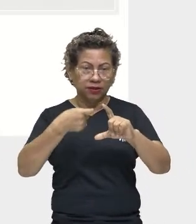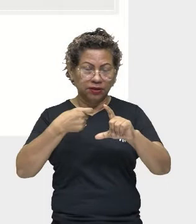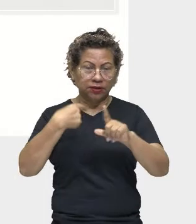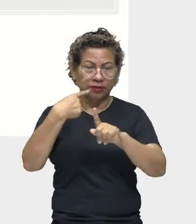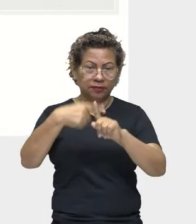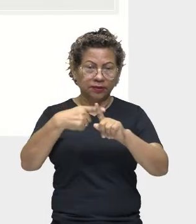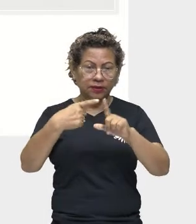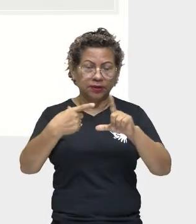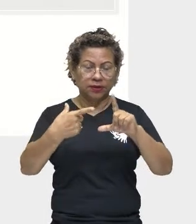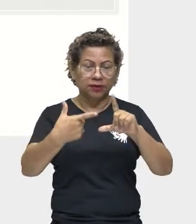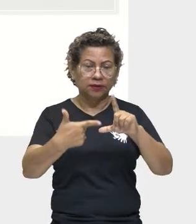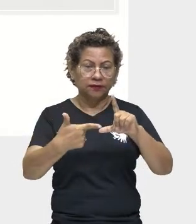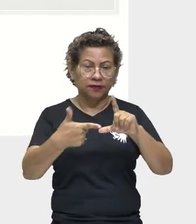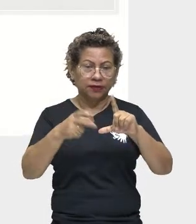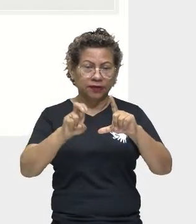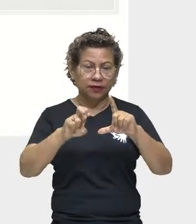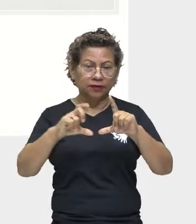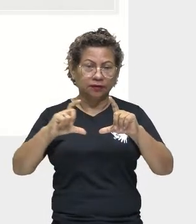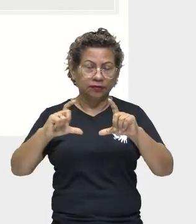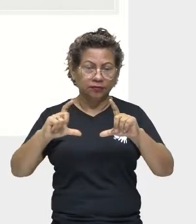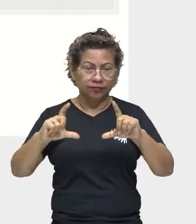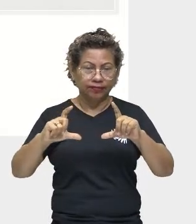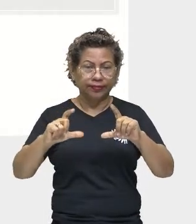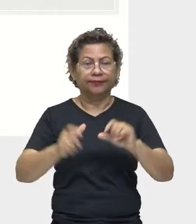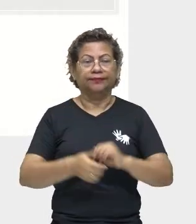mais 25